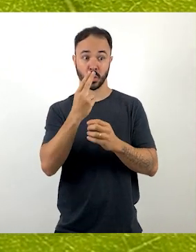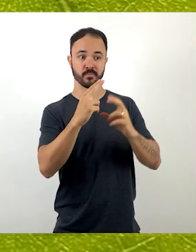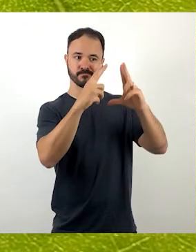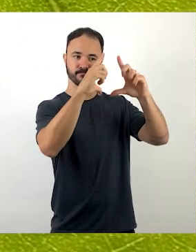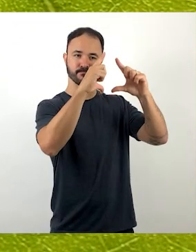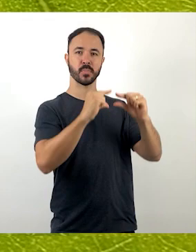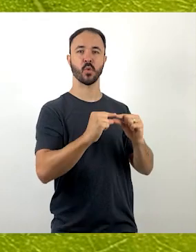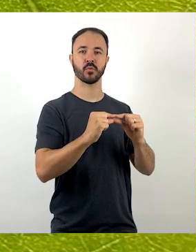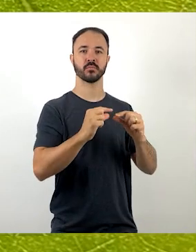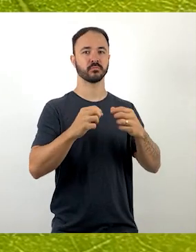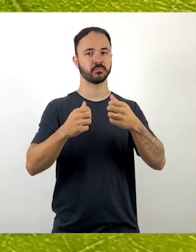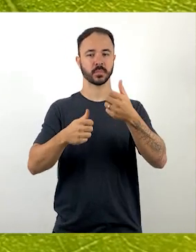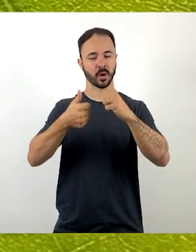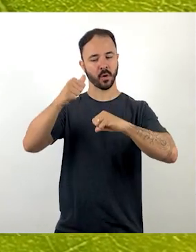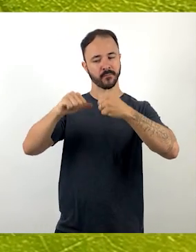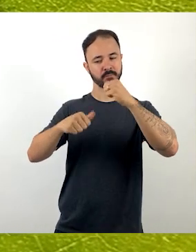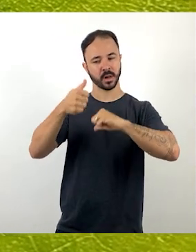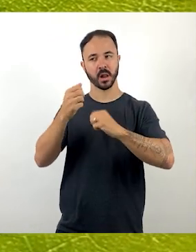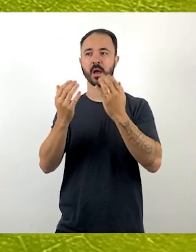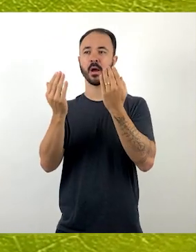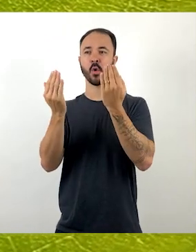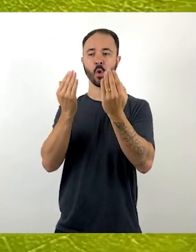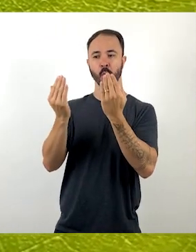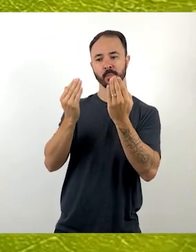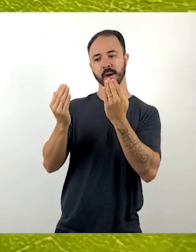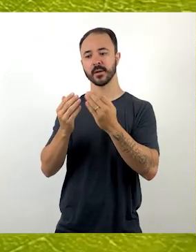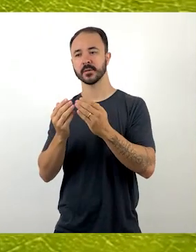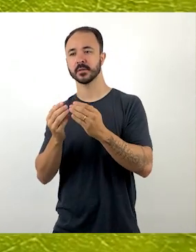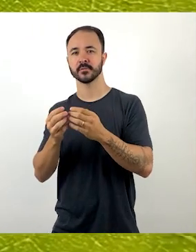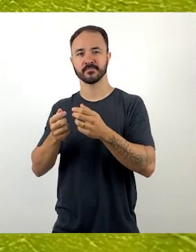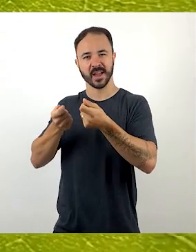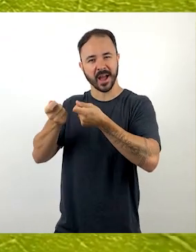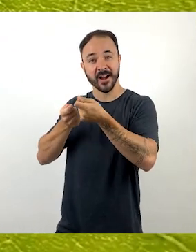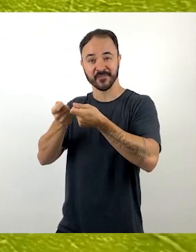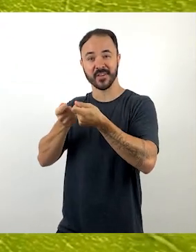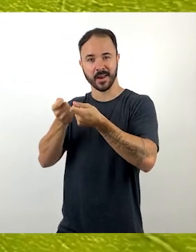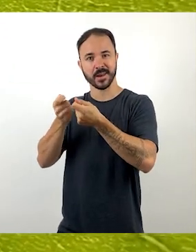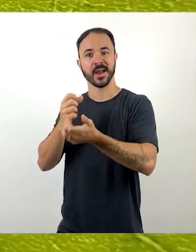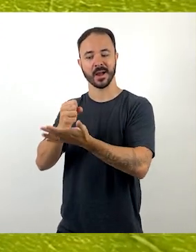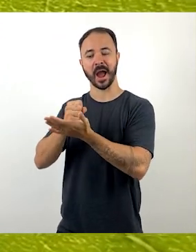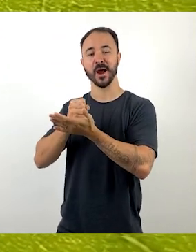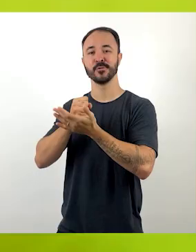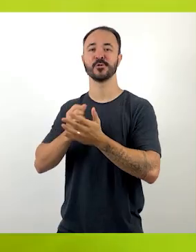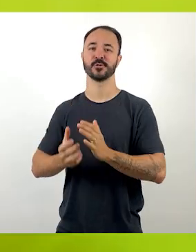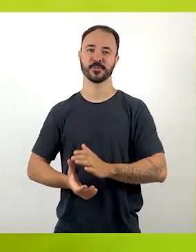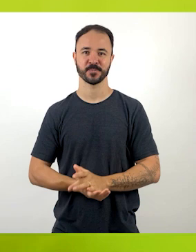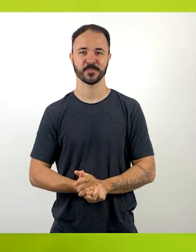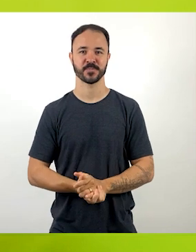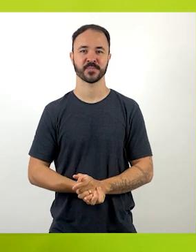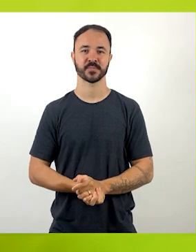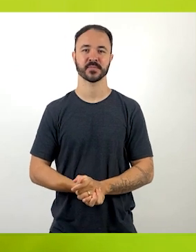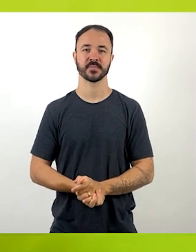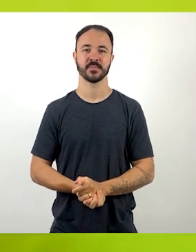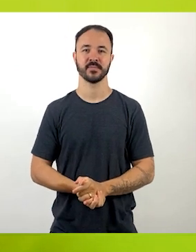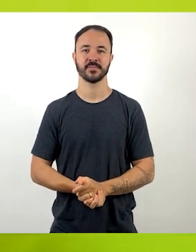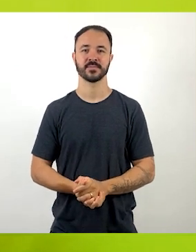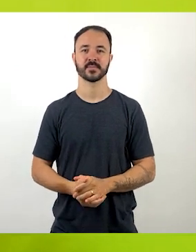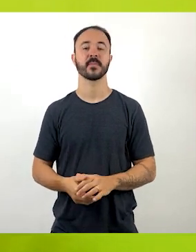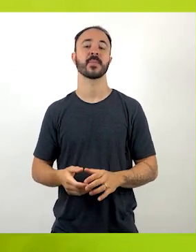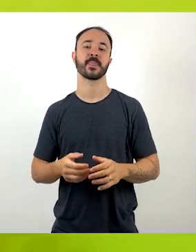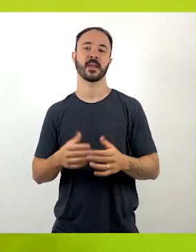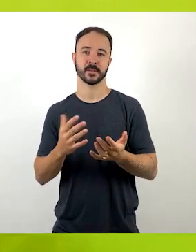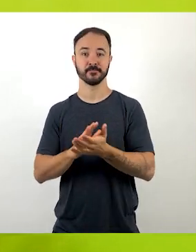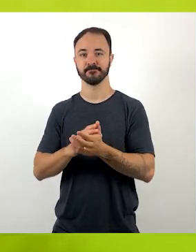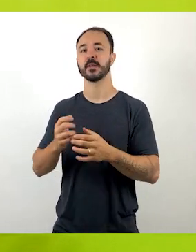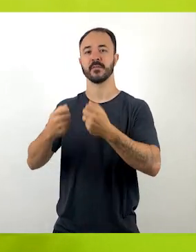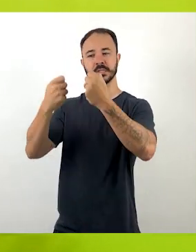na parte de baixo da folha e para evitar a exposição direta à luz solar, embora às vezes também apareçam em caules herbáceos.